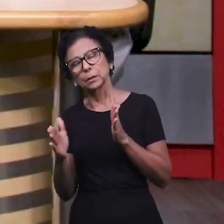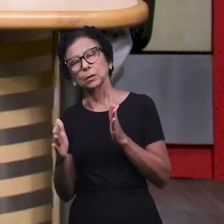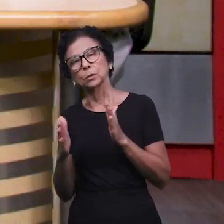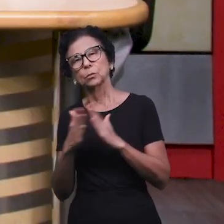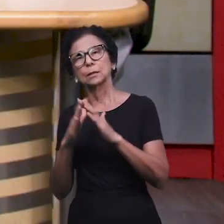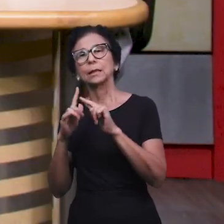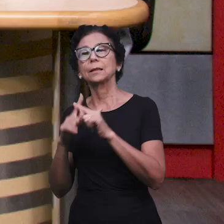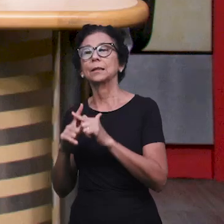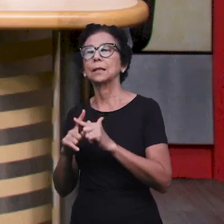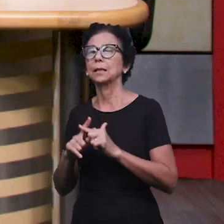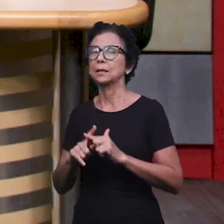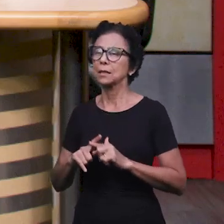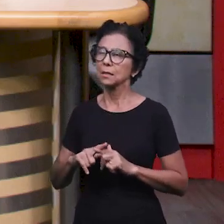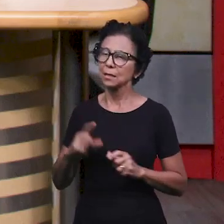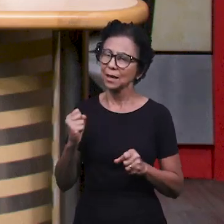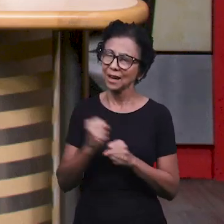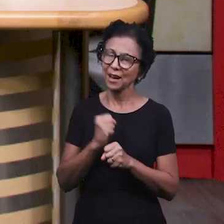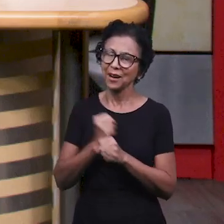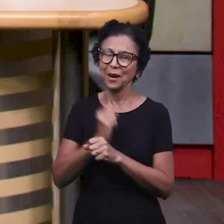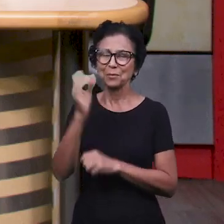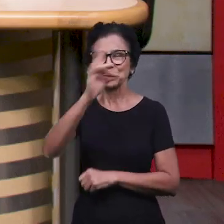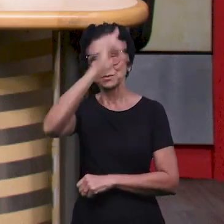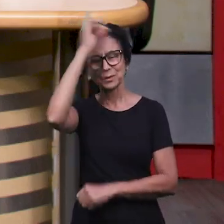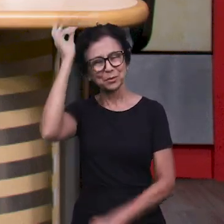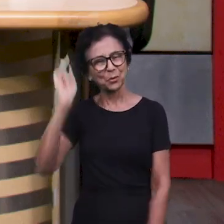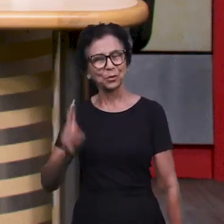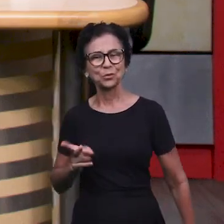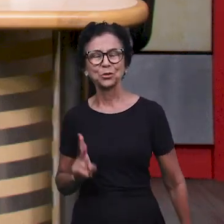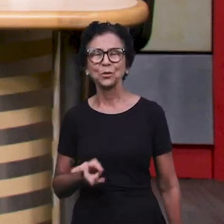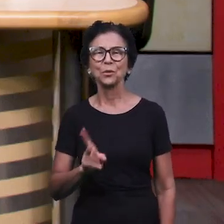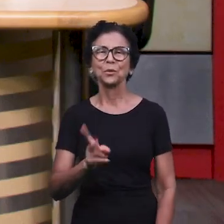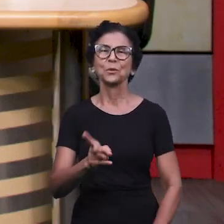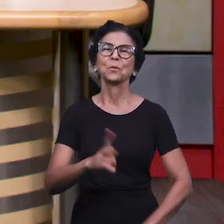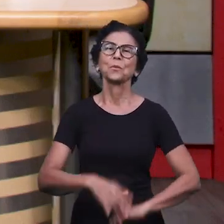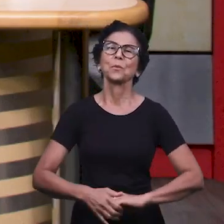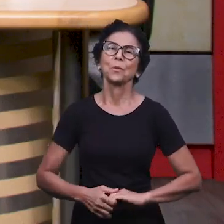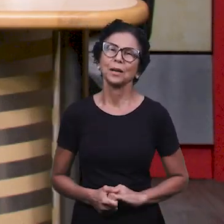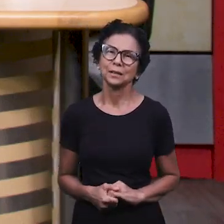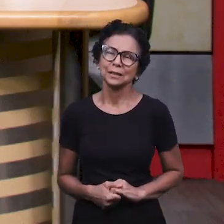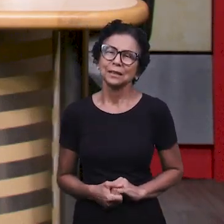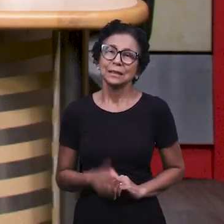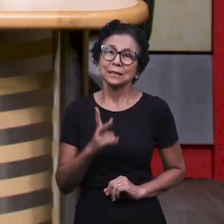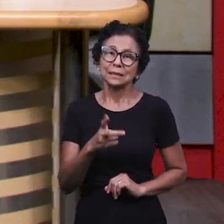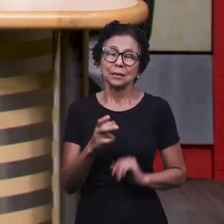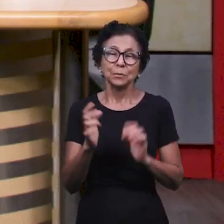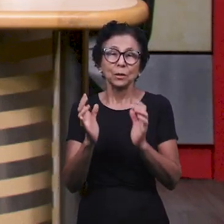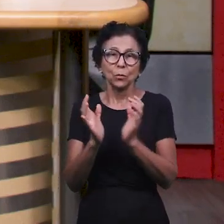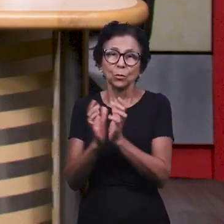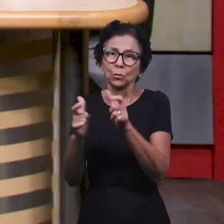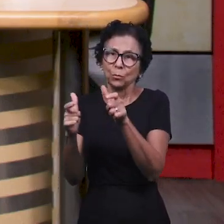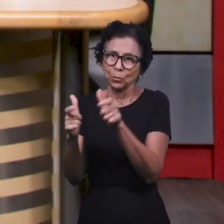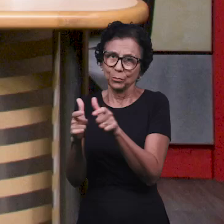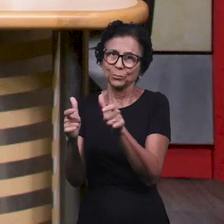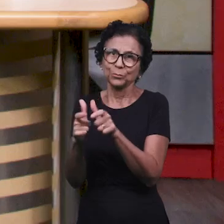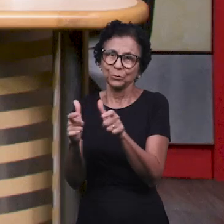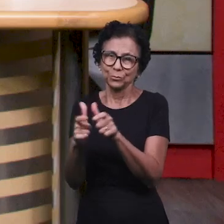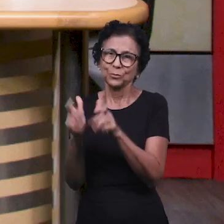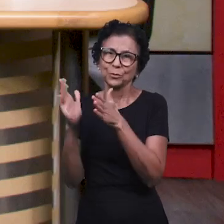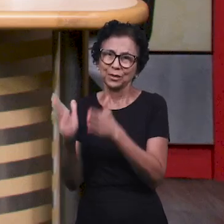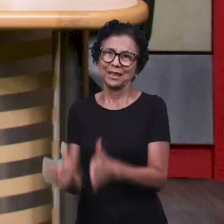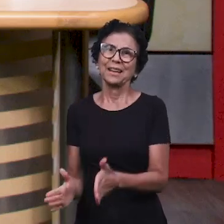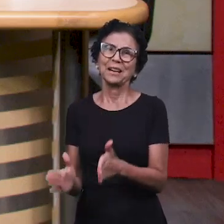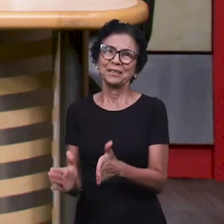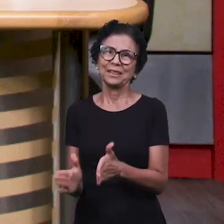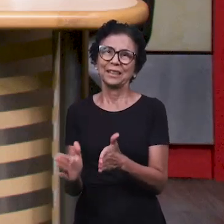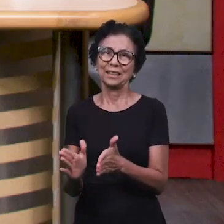dele em cima dos restantes, ou seja, dos remanescentes. Glória a Deus. Né? Que nós hoje consideramos sermos uns remanescentes, né? No meio de